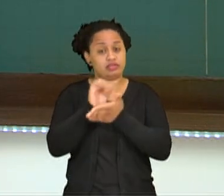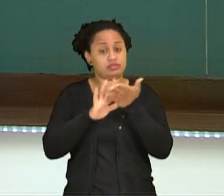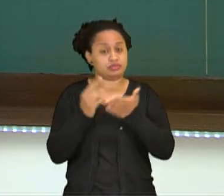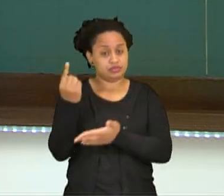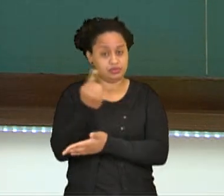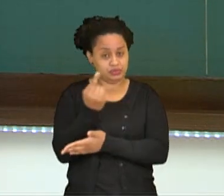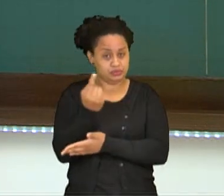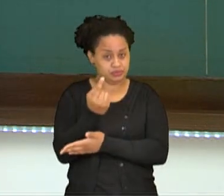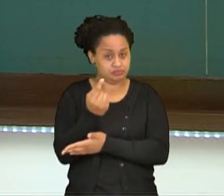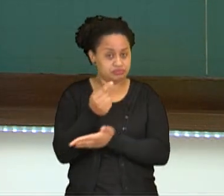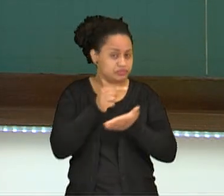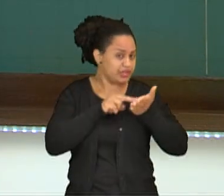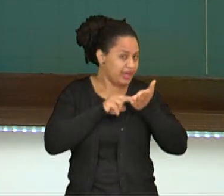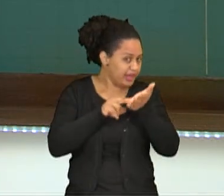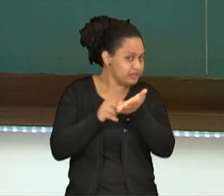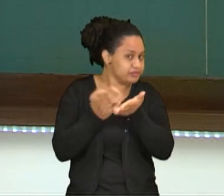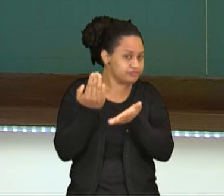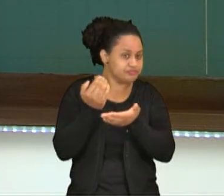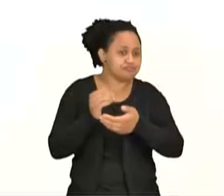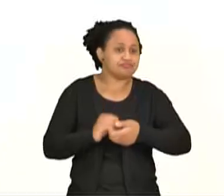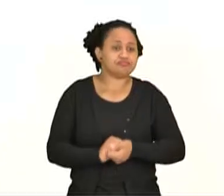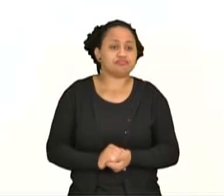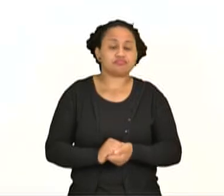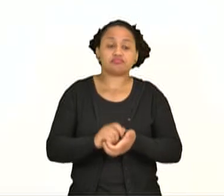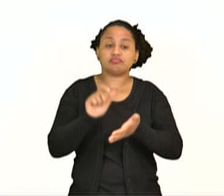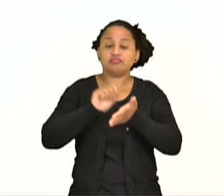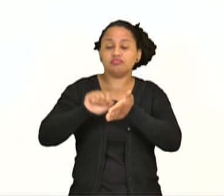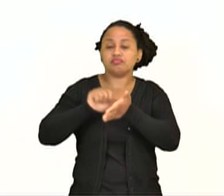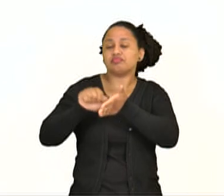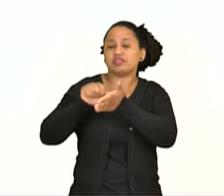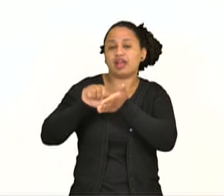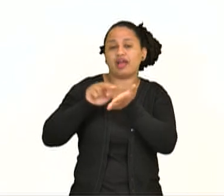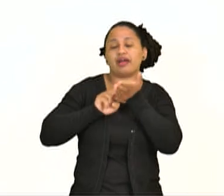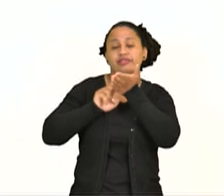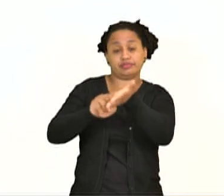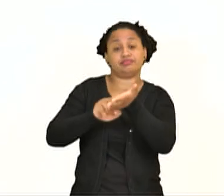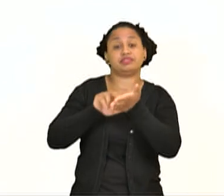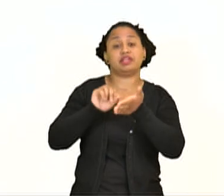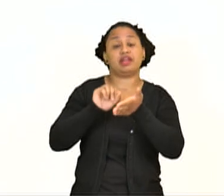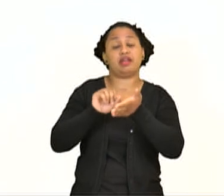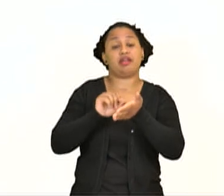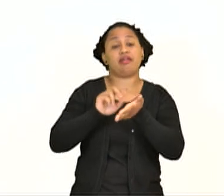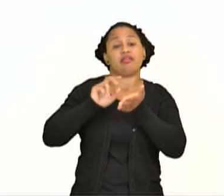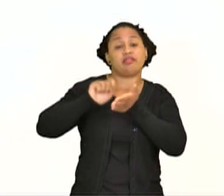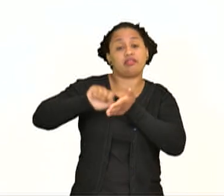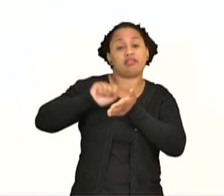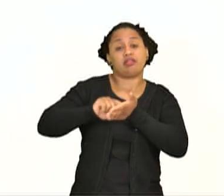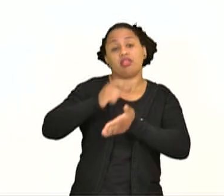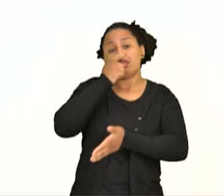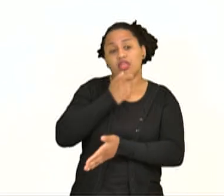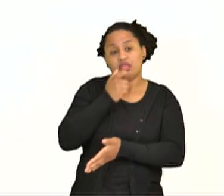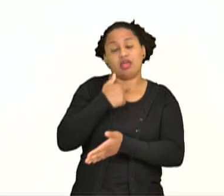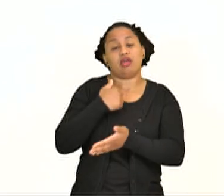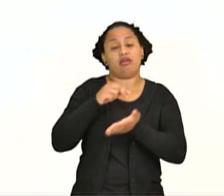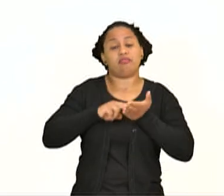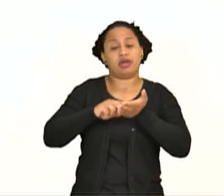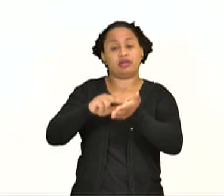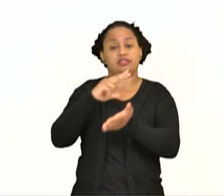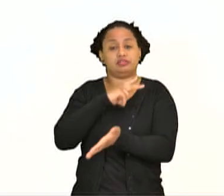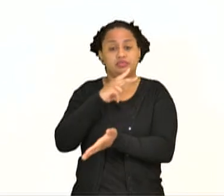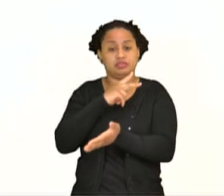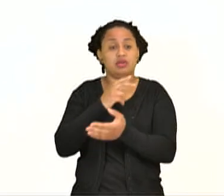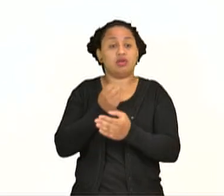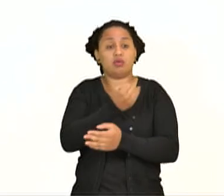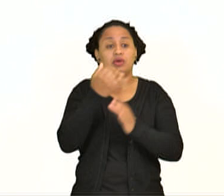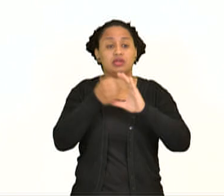atividade em relação a esta carta? A carta escrita por Albert Einstein é uma carta pessoal. Quais são as suas